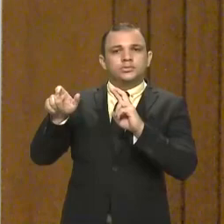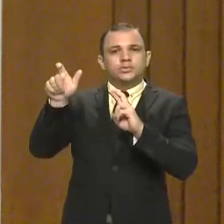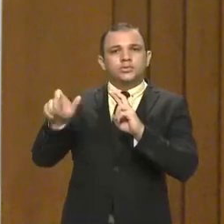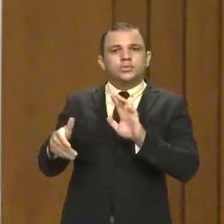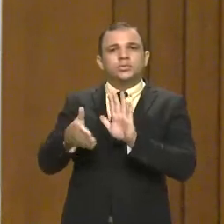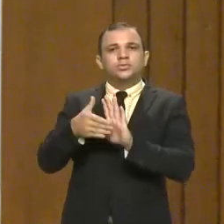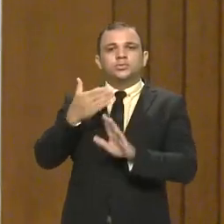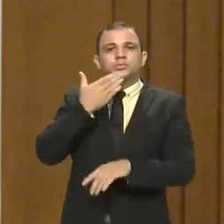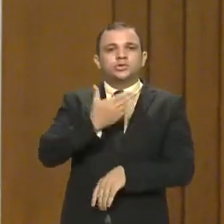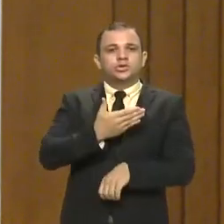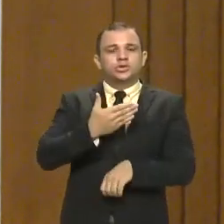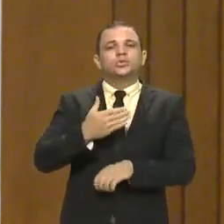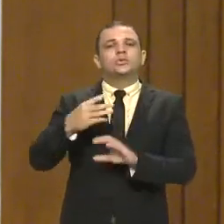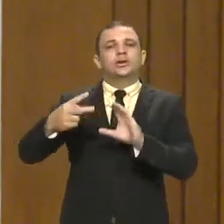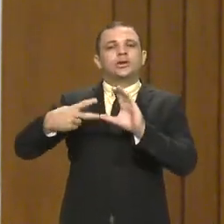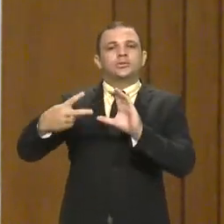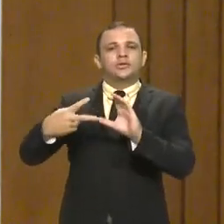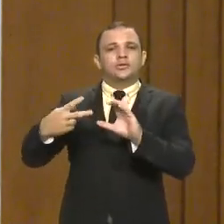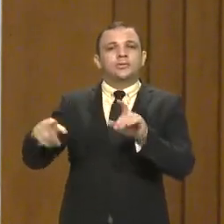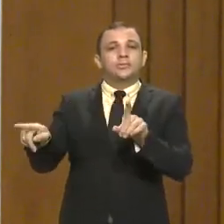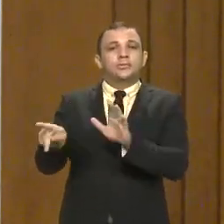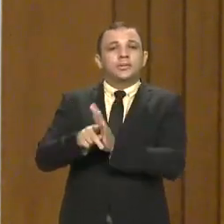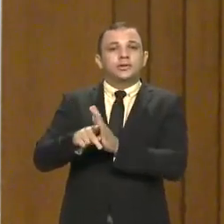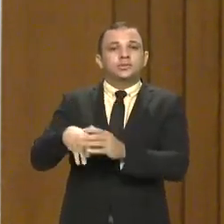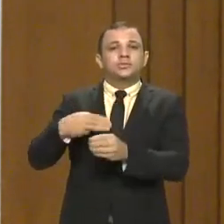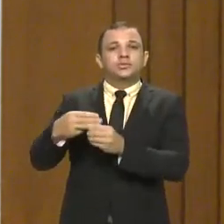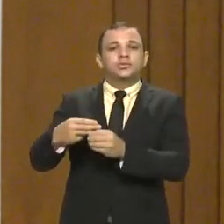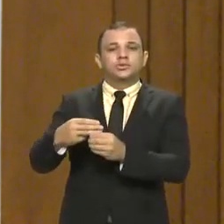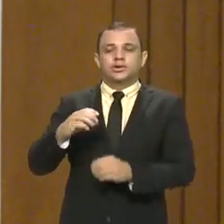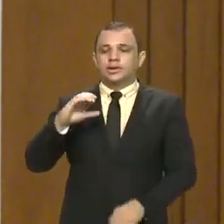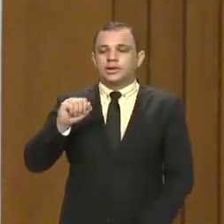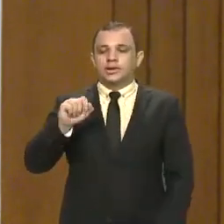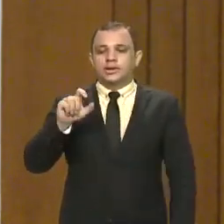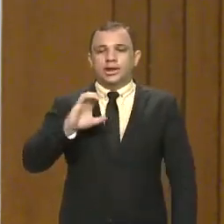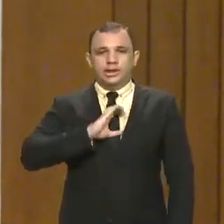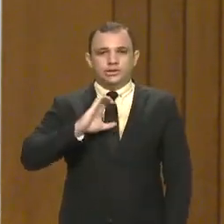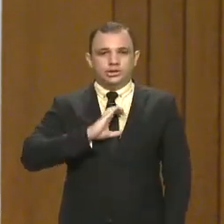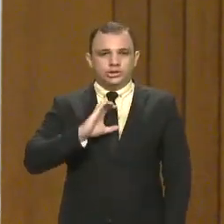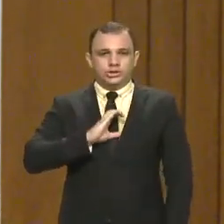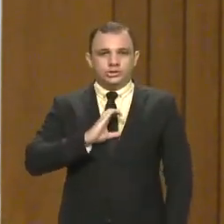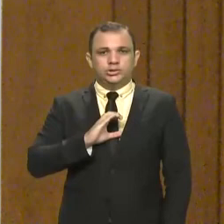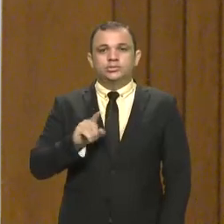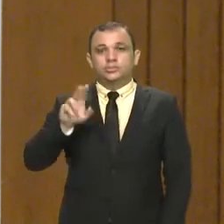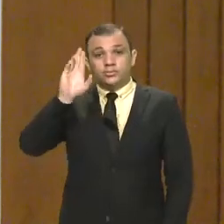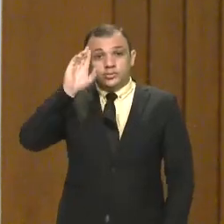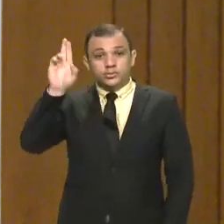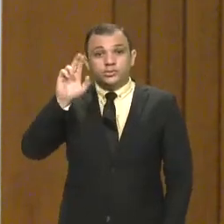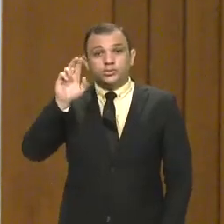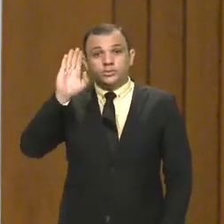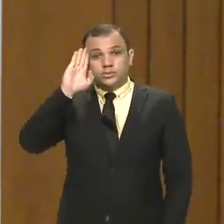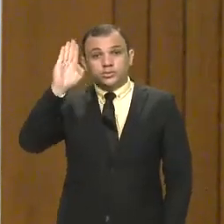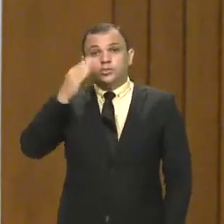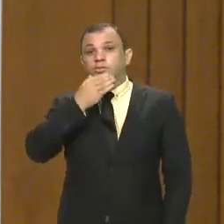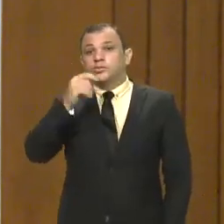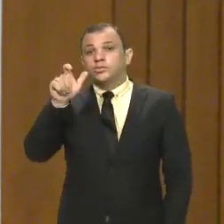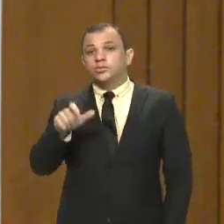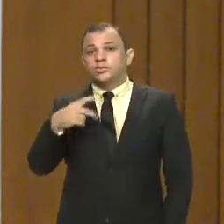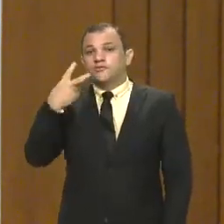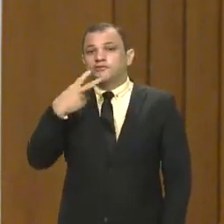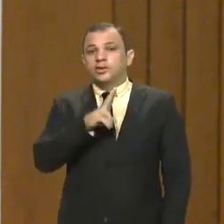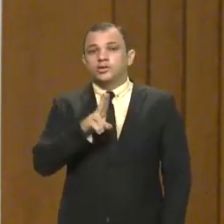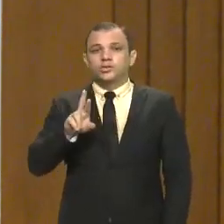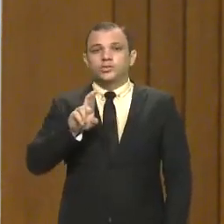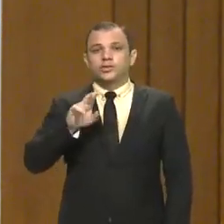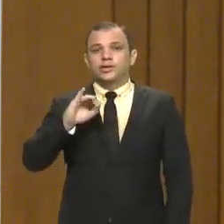Caxias, mais precisamente o vereador Ricardo, na qual ontem protocolou um pedido, uma